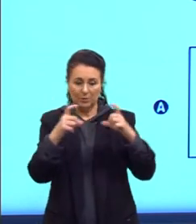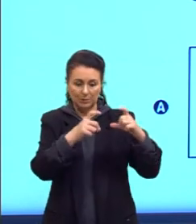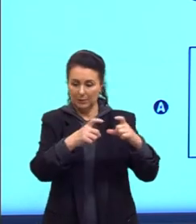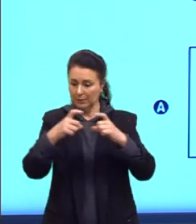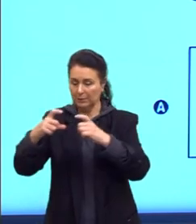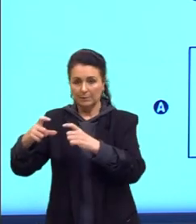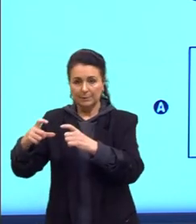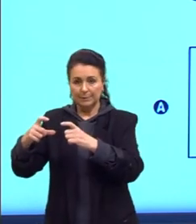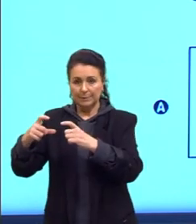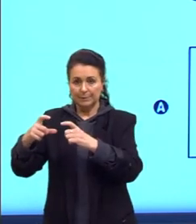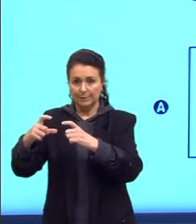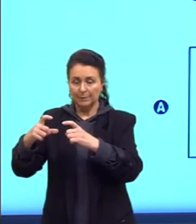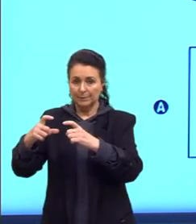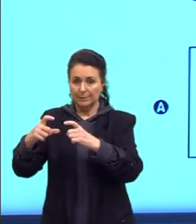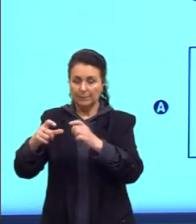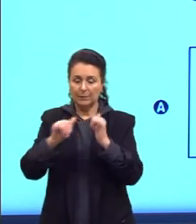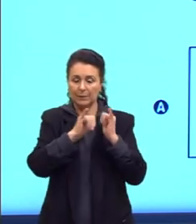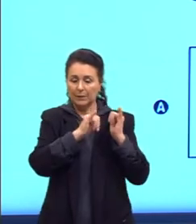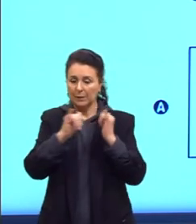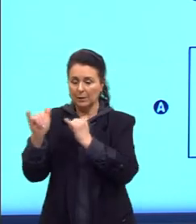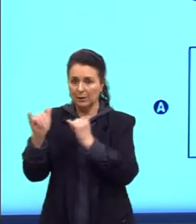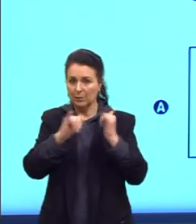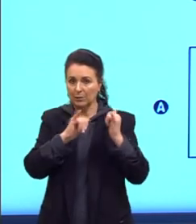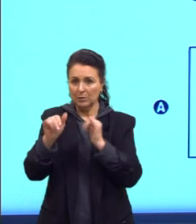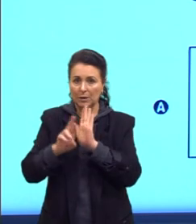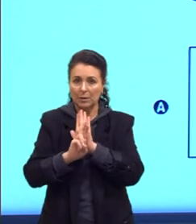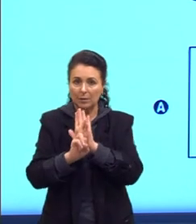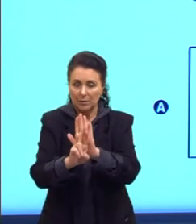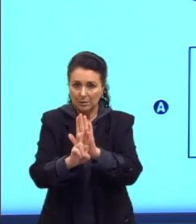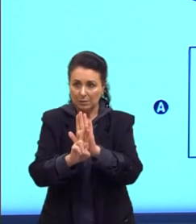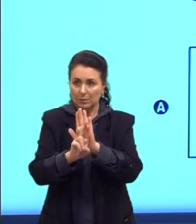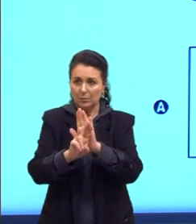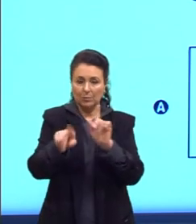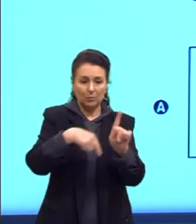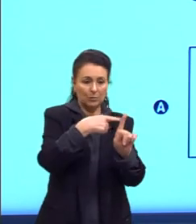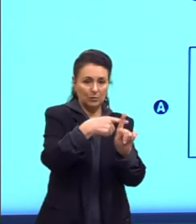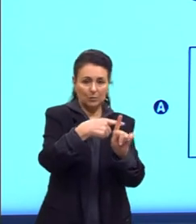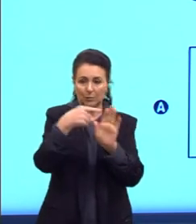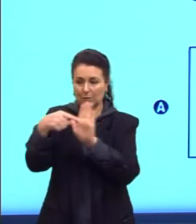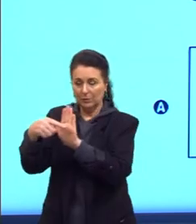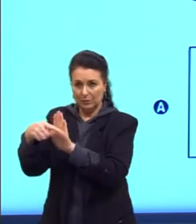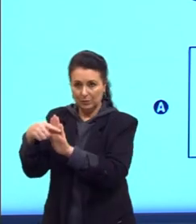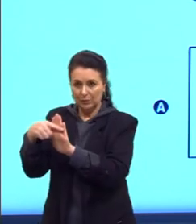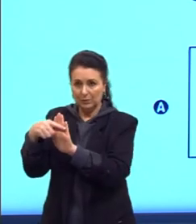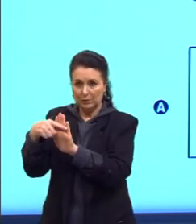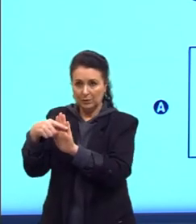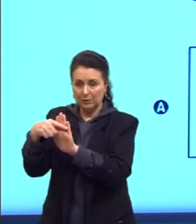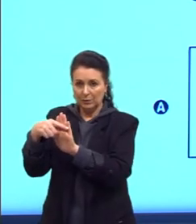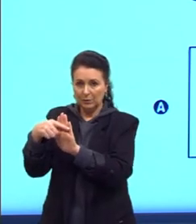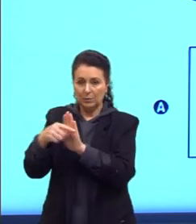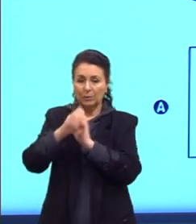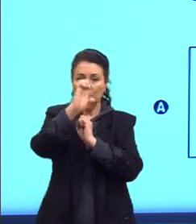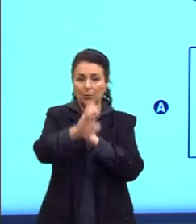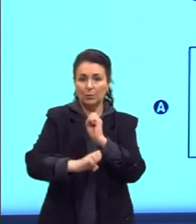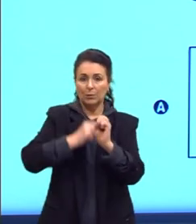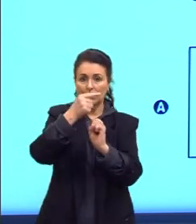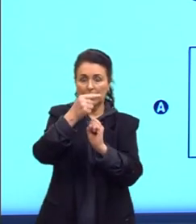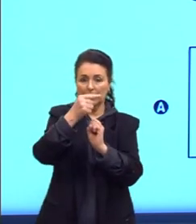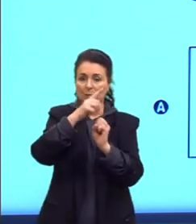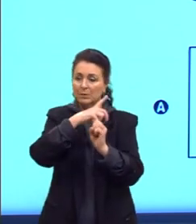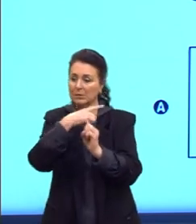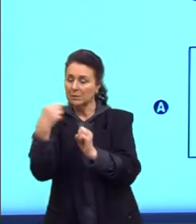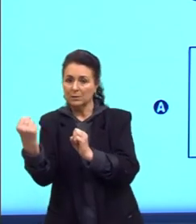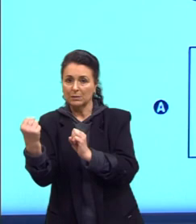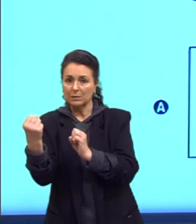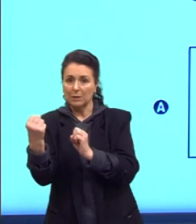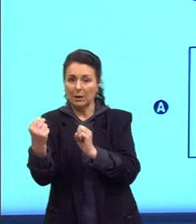Porque apesar da corrente né gente representá-la em o motivo para o negativo os elétrons ele sai